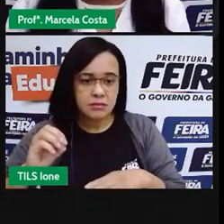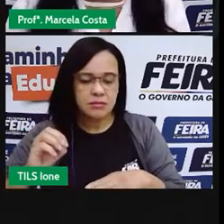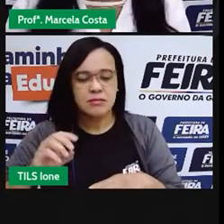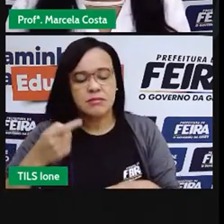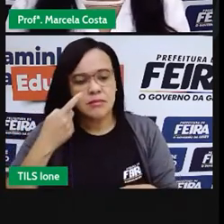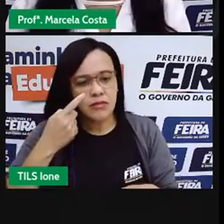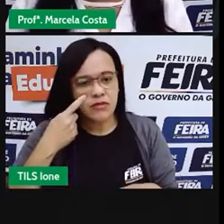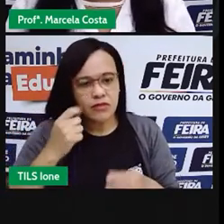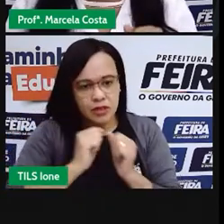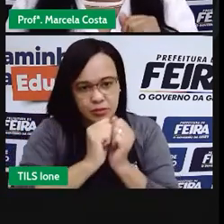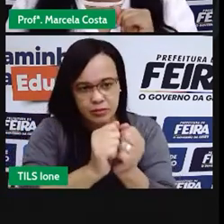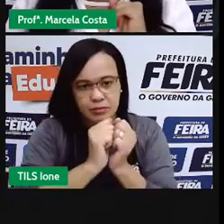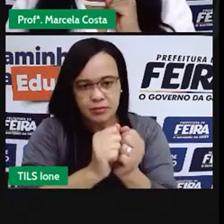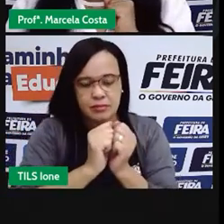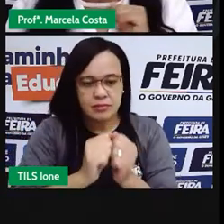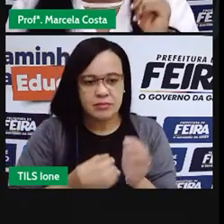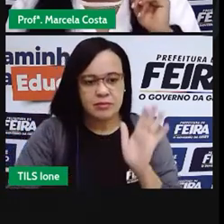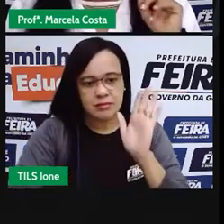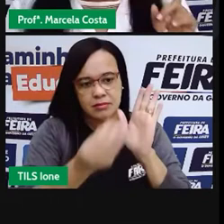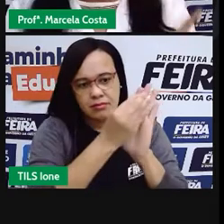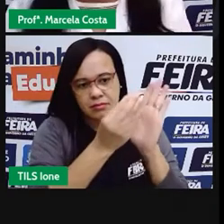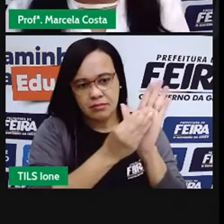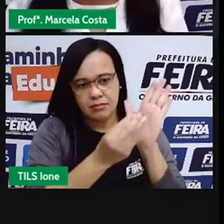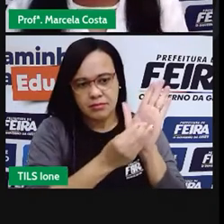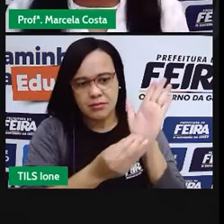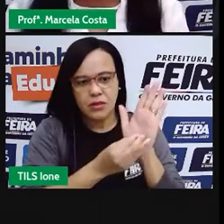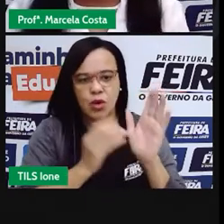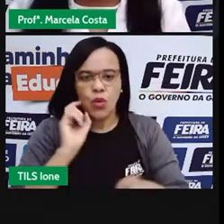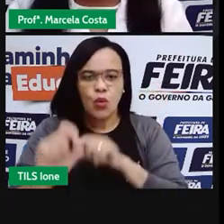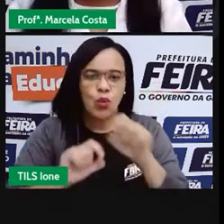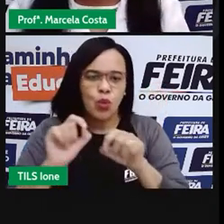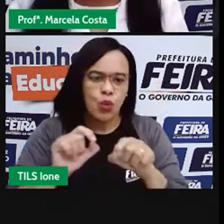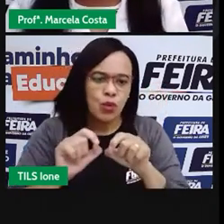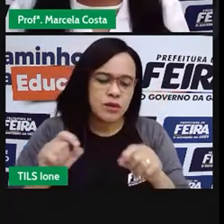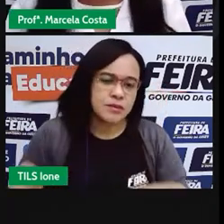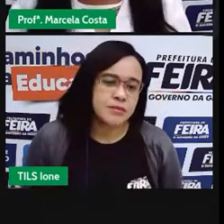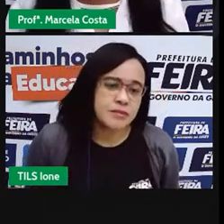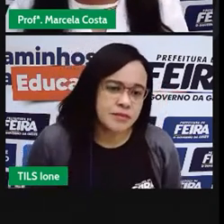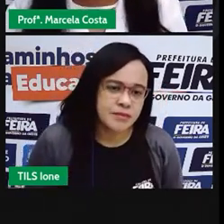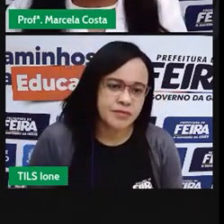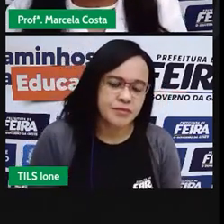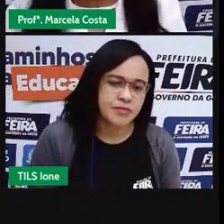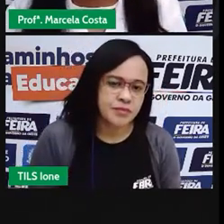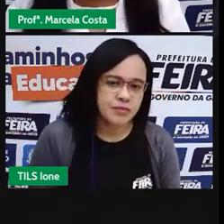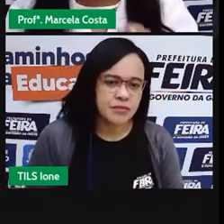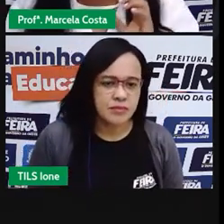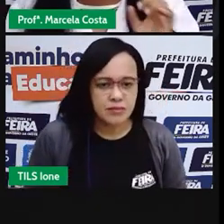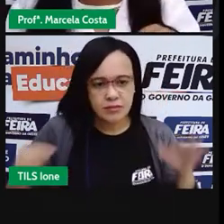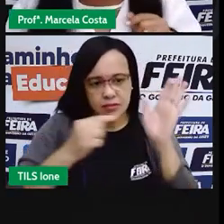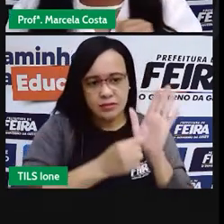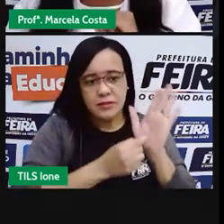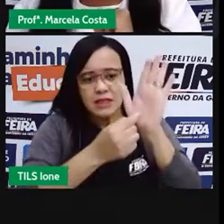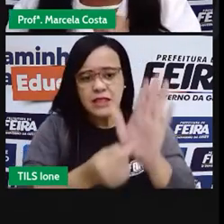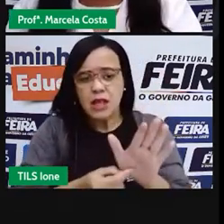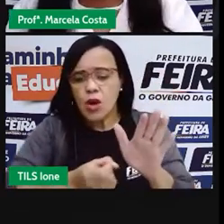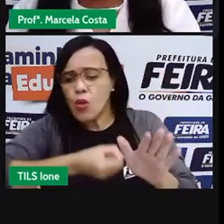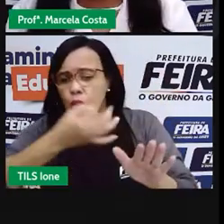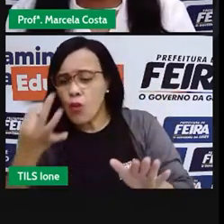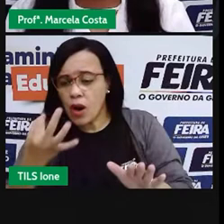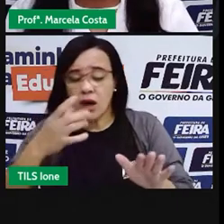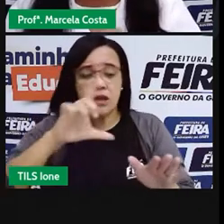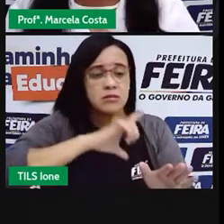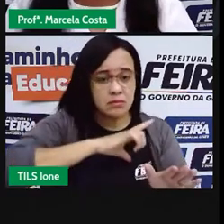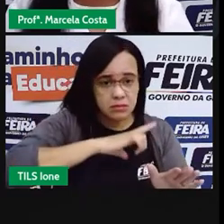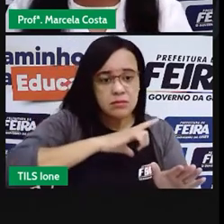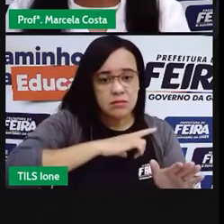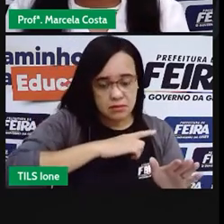Vamos ver? Eu vou colocar aqui a representação da quantidade. A gente vai colocar algumas bolinhas